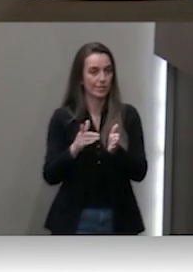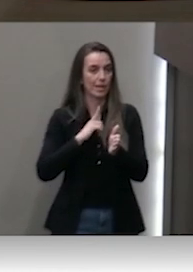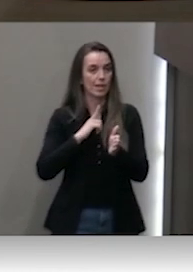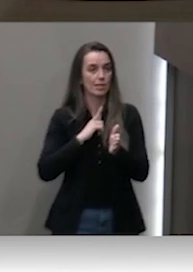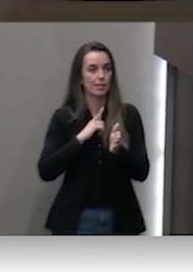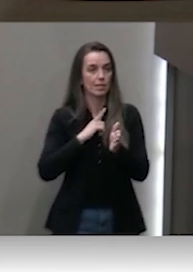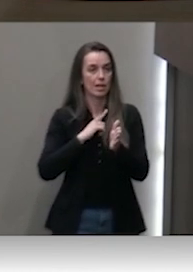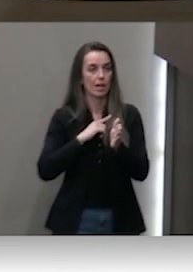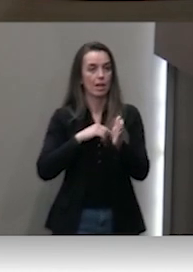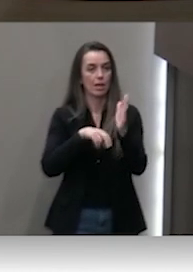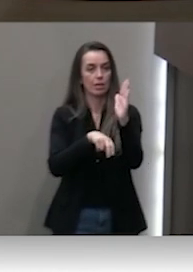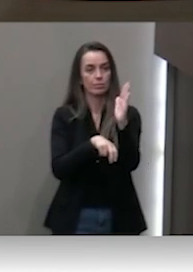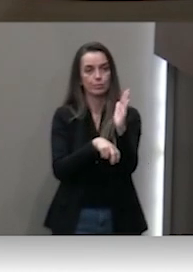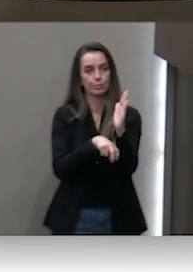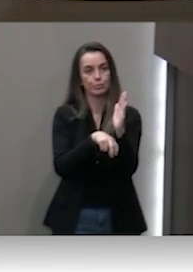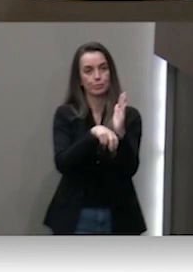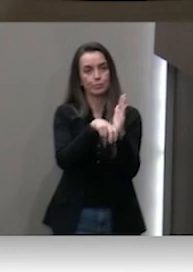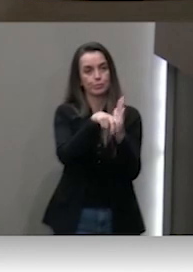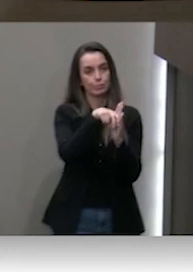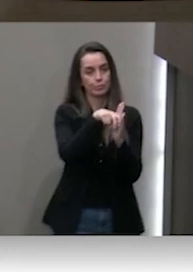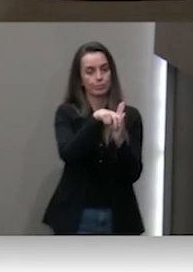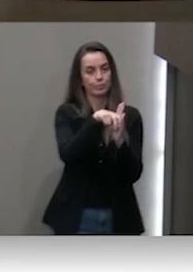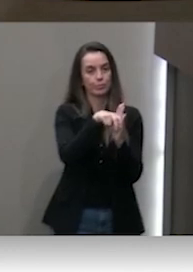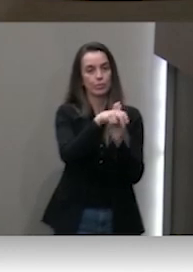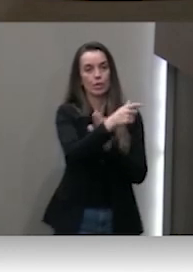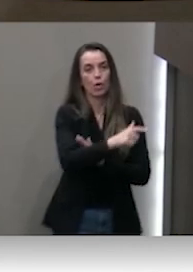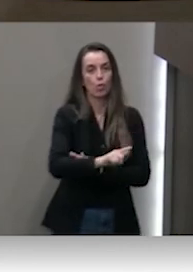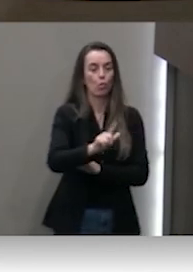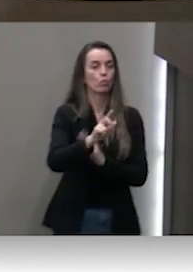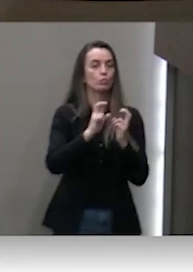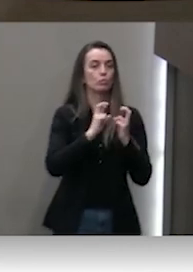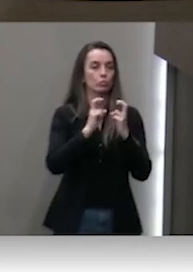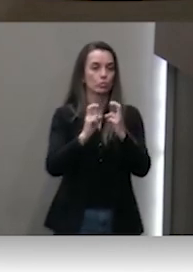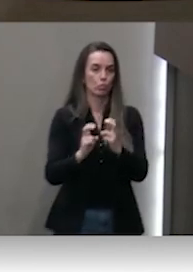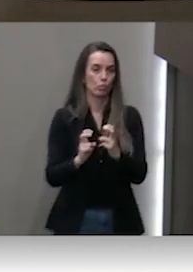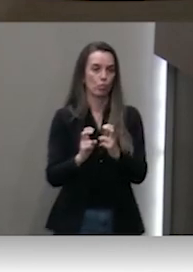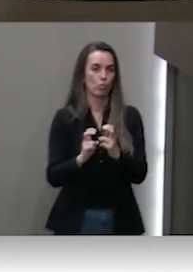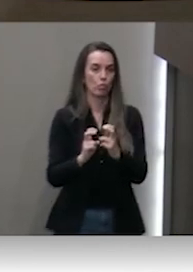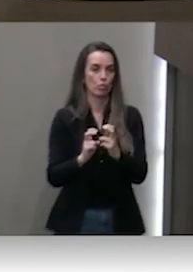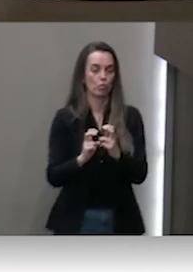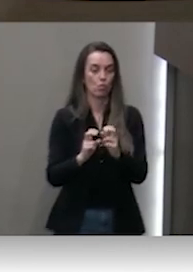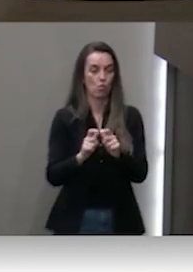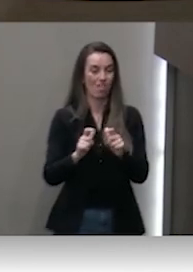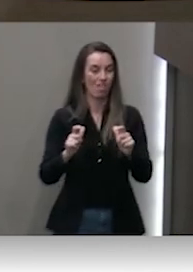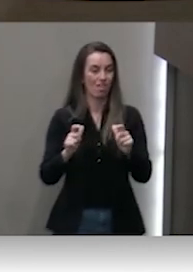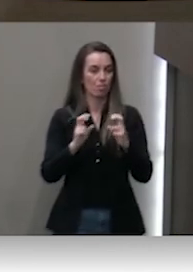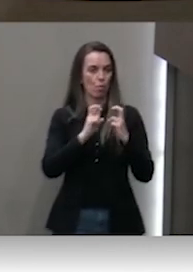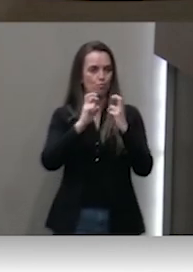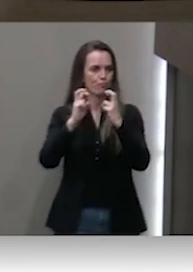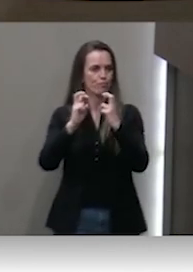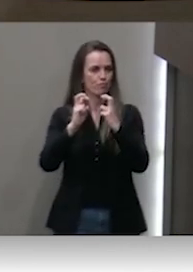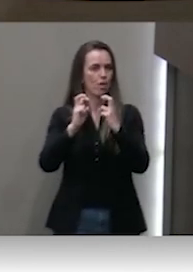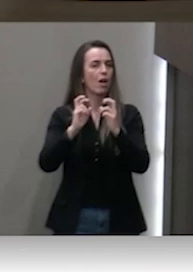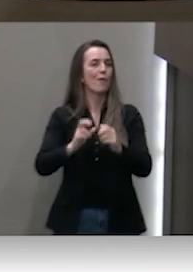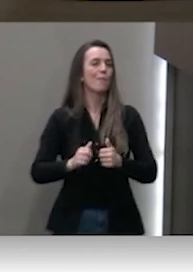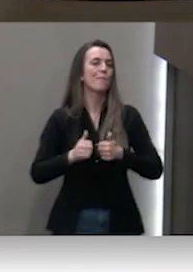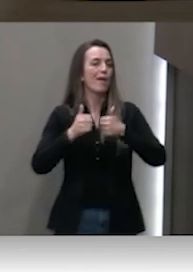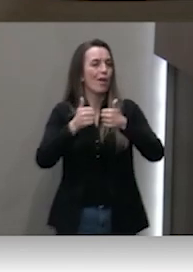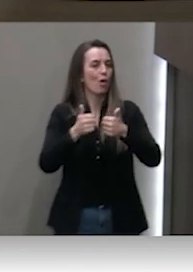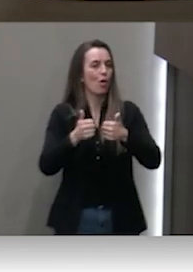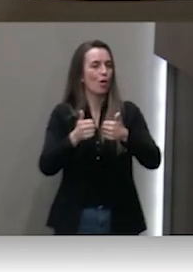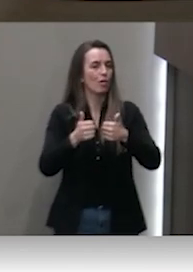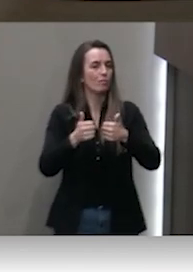para cadeirante. Um outro ônibus, que era um dos grandes, era o melhor, não